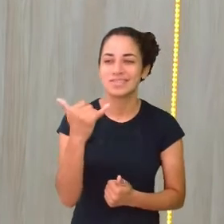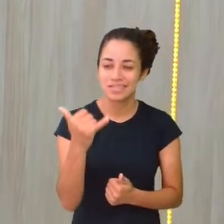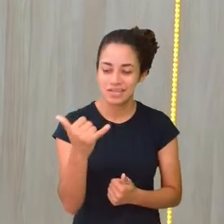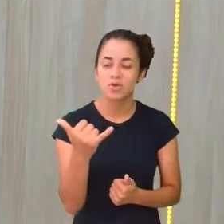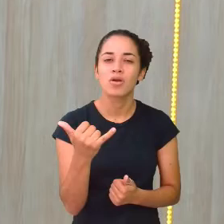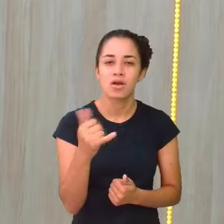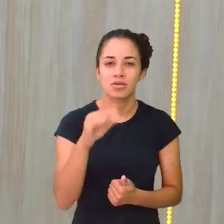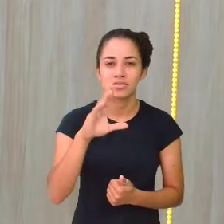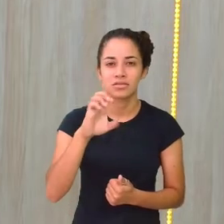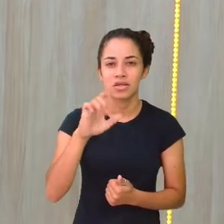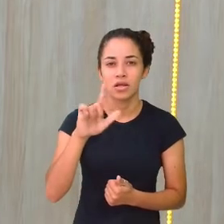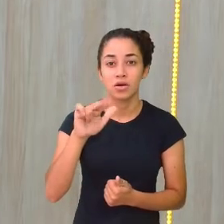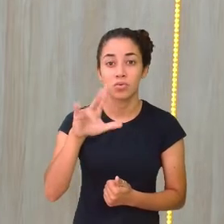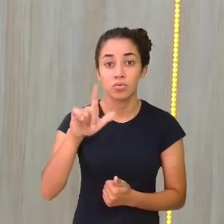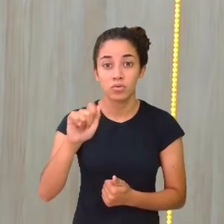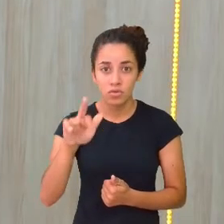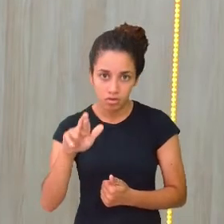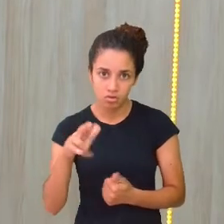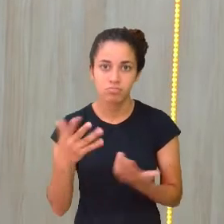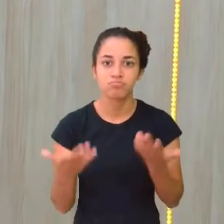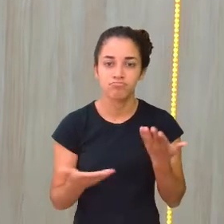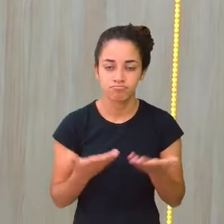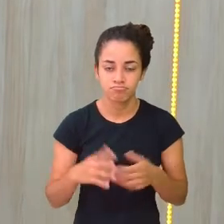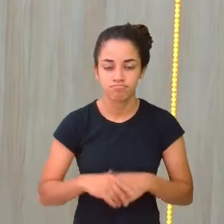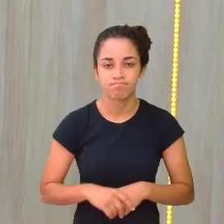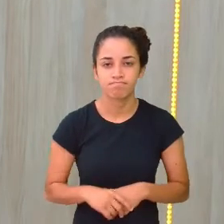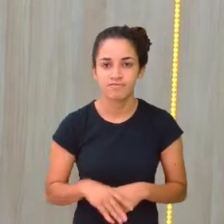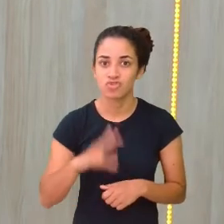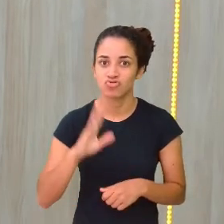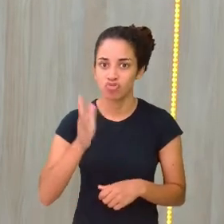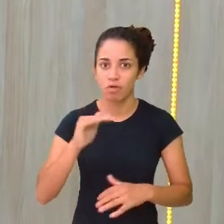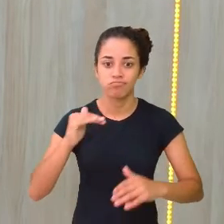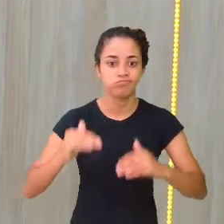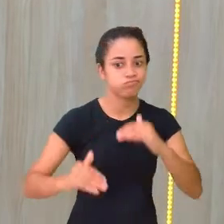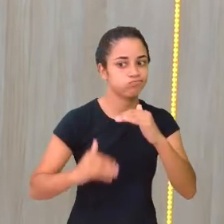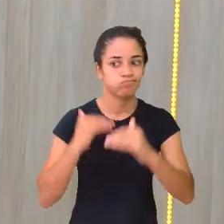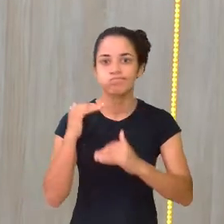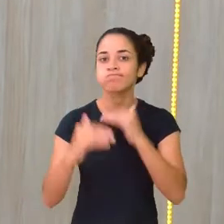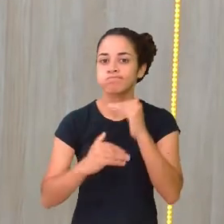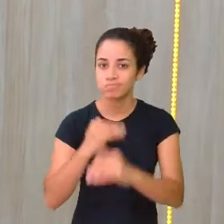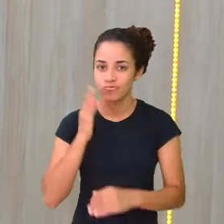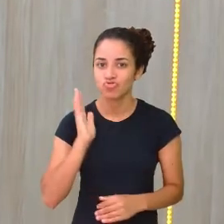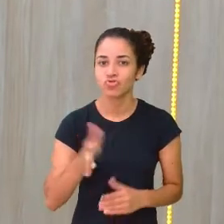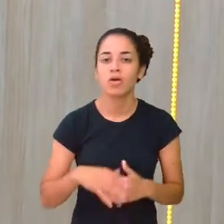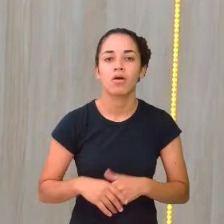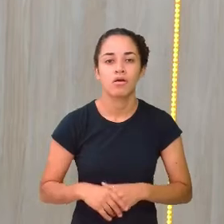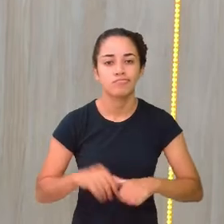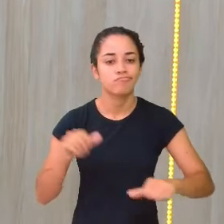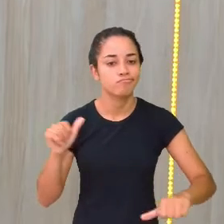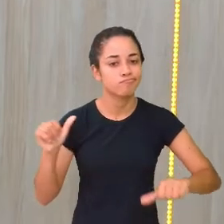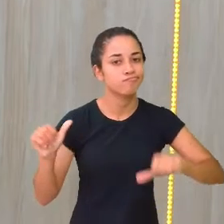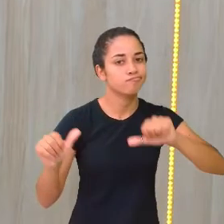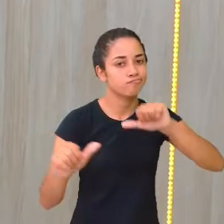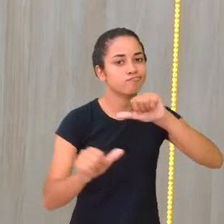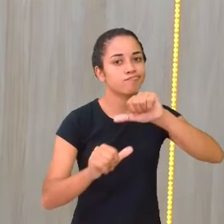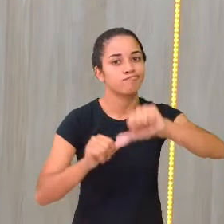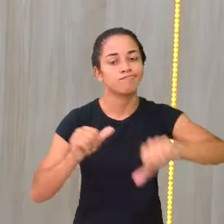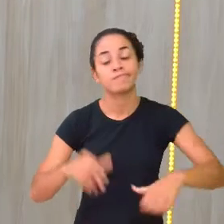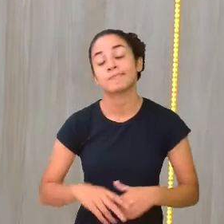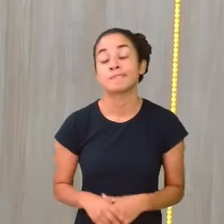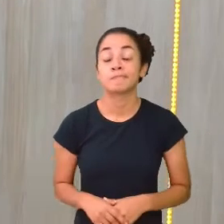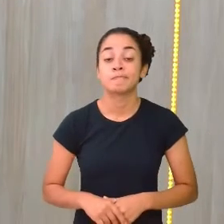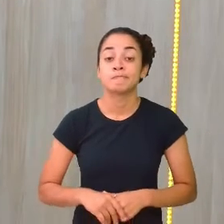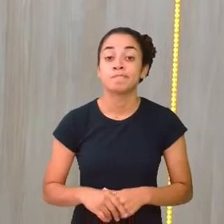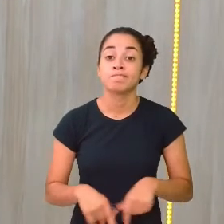telefônicos, celulares, móveis, né? E já é um avanço, né? Já estamos passando por essa transição, né? A questão